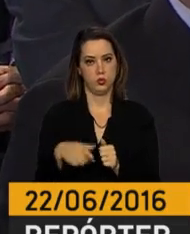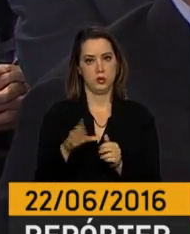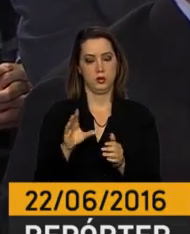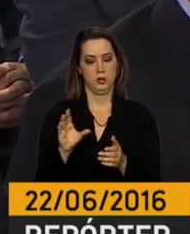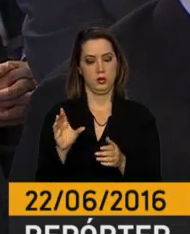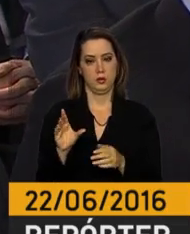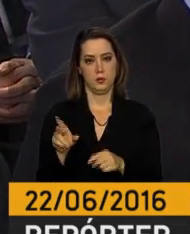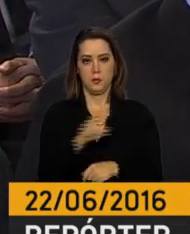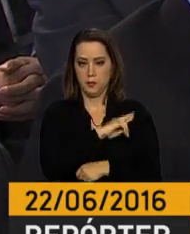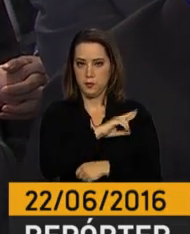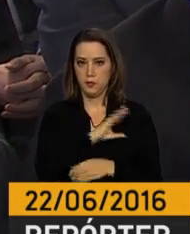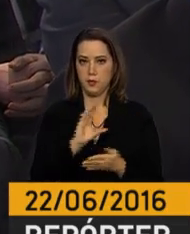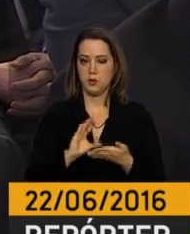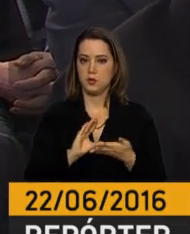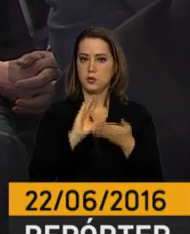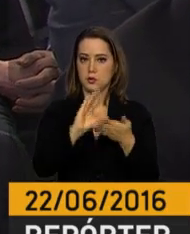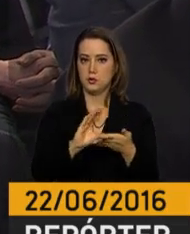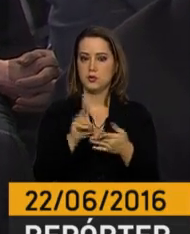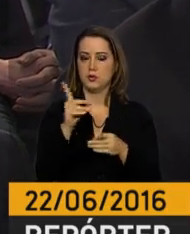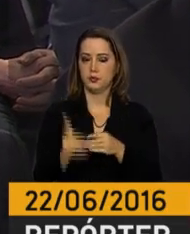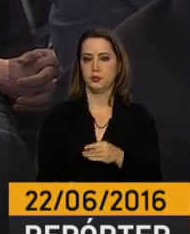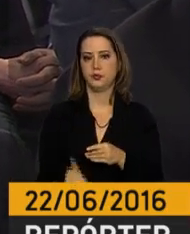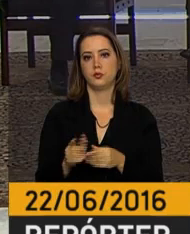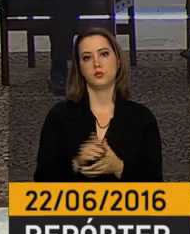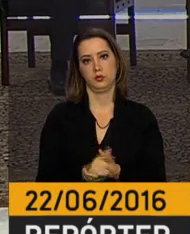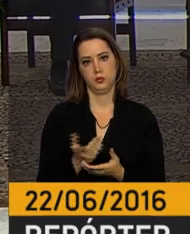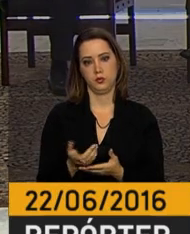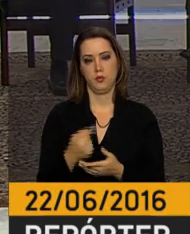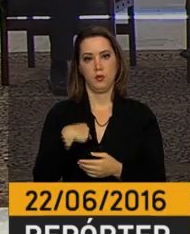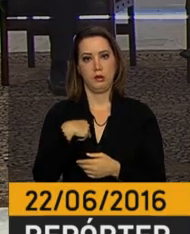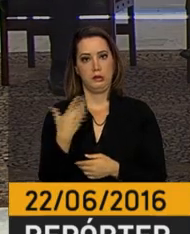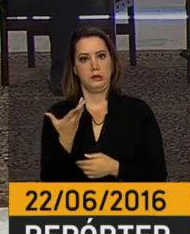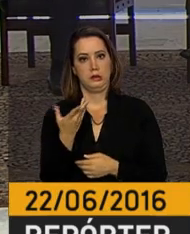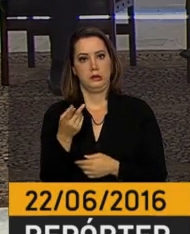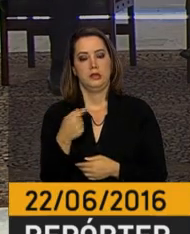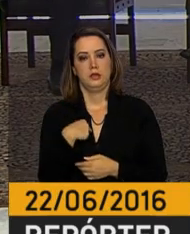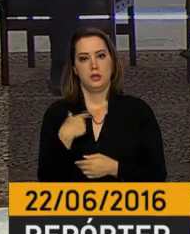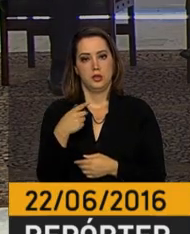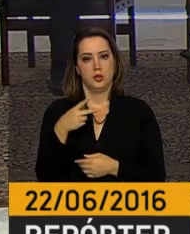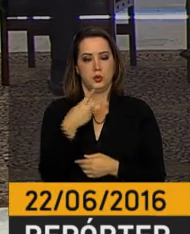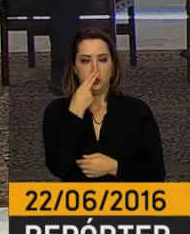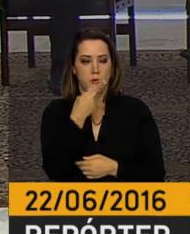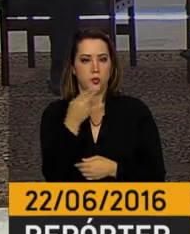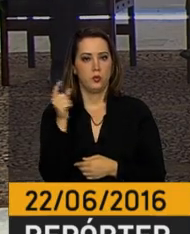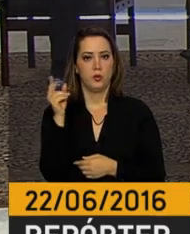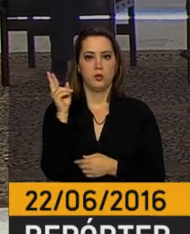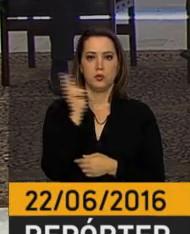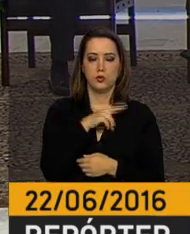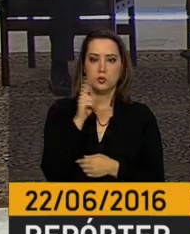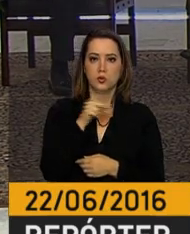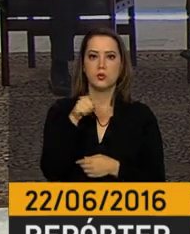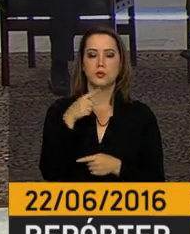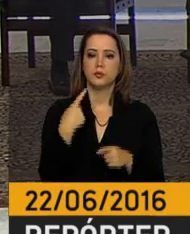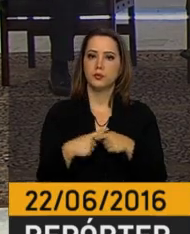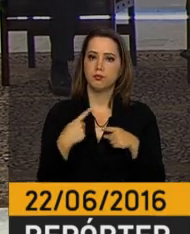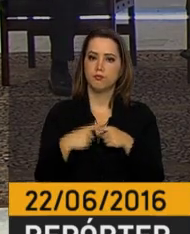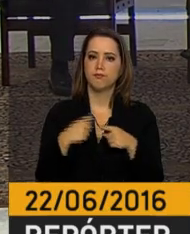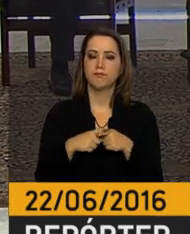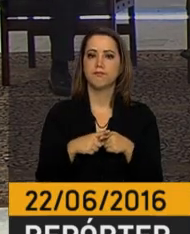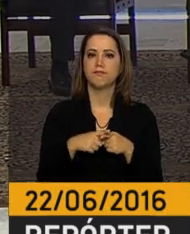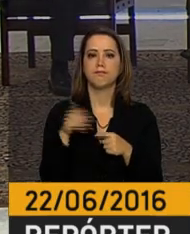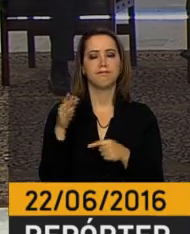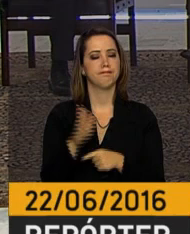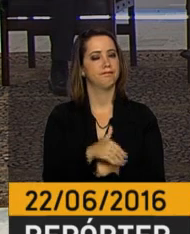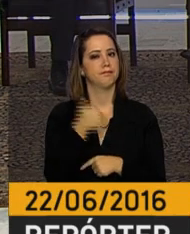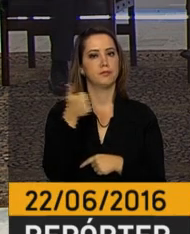bom eh ninguém me disse mas eu acho que devo ser breve né Eh breve para ser eficiente já que